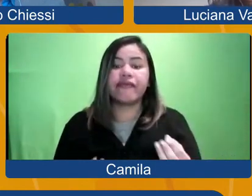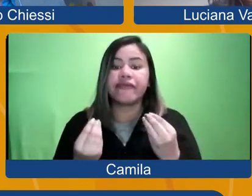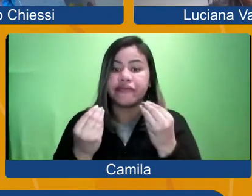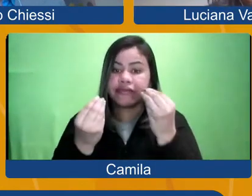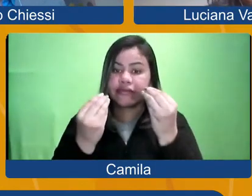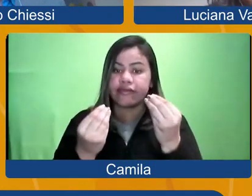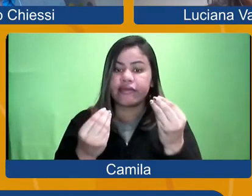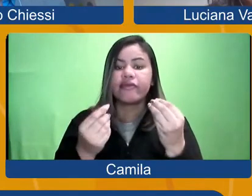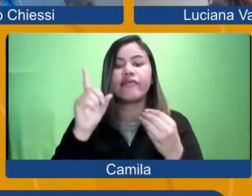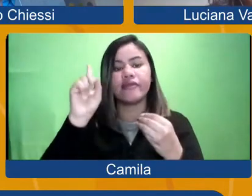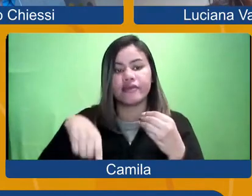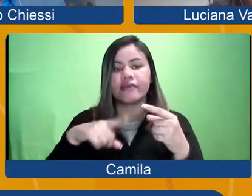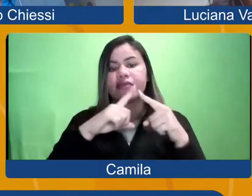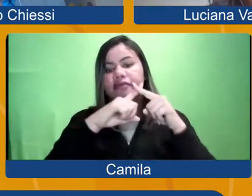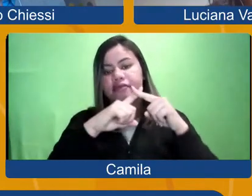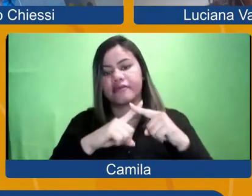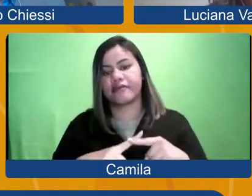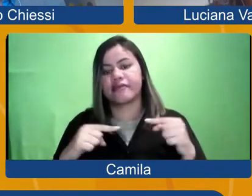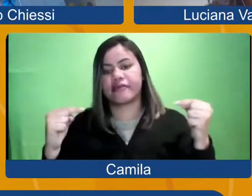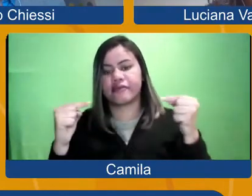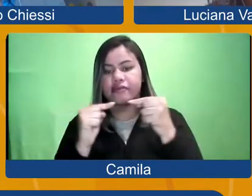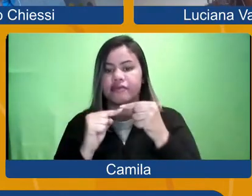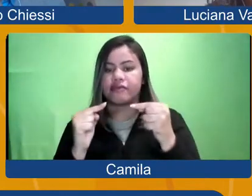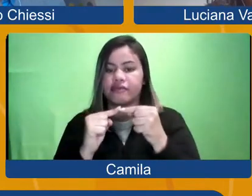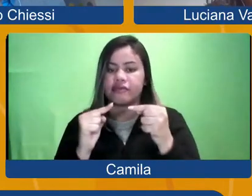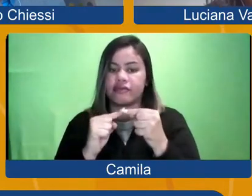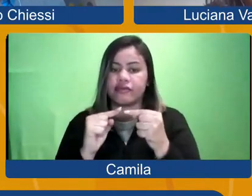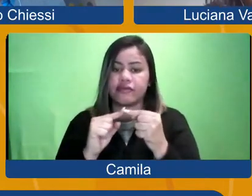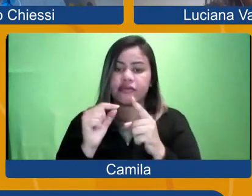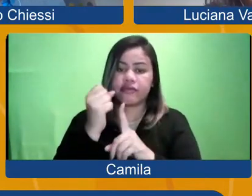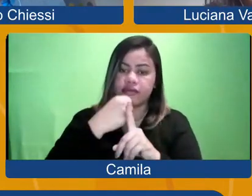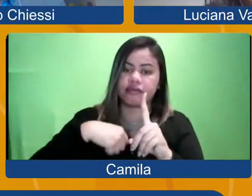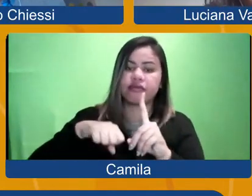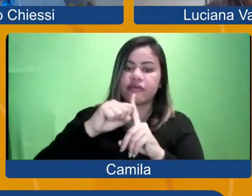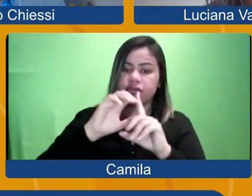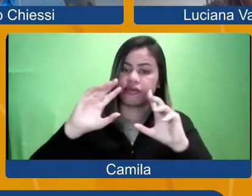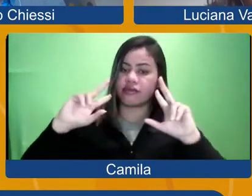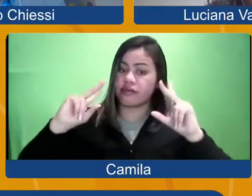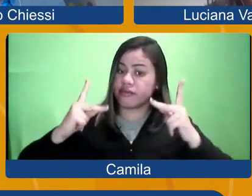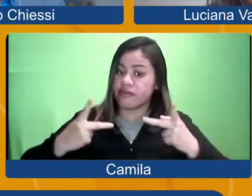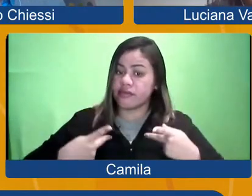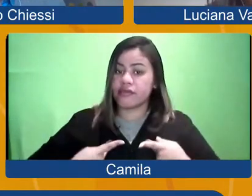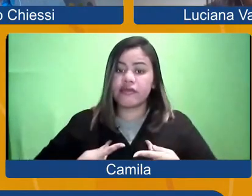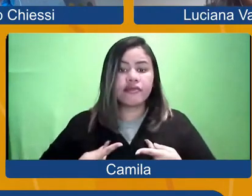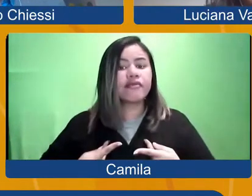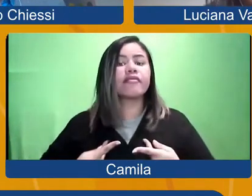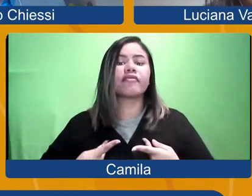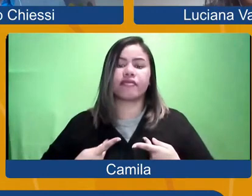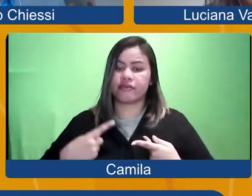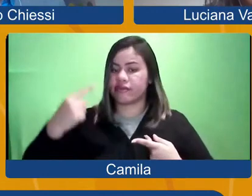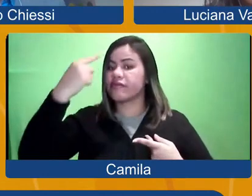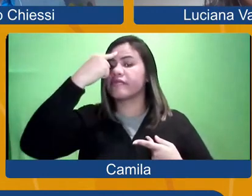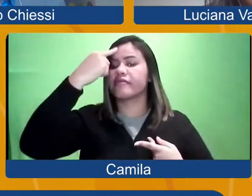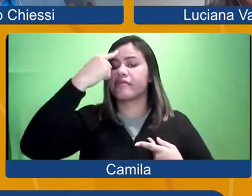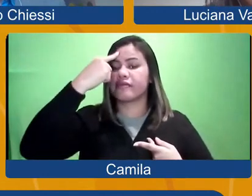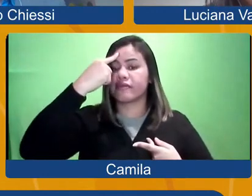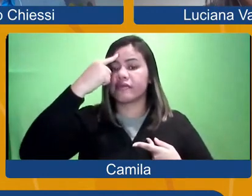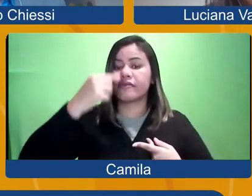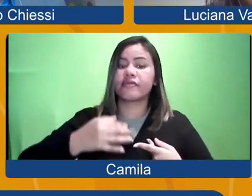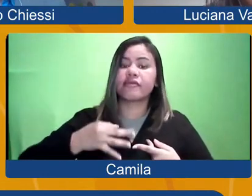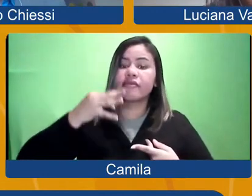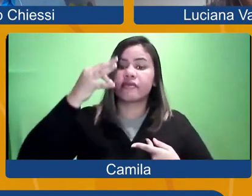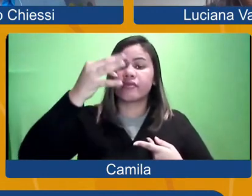desafio que, como eu coloquei no início, né, é da civilização mesmo, né, a gente precisa pensar o que a gente quer como